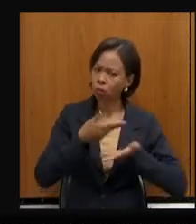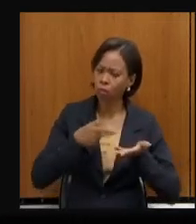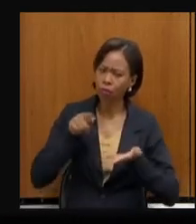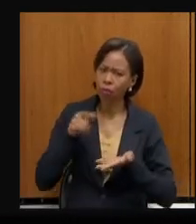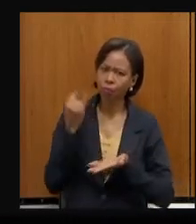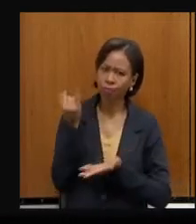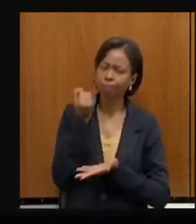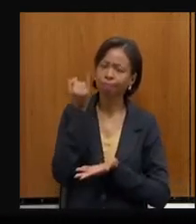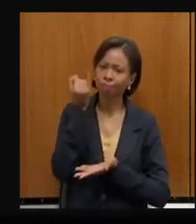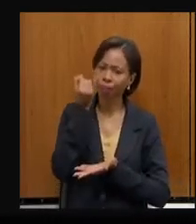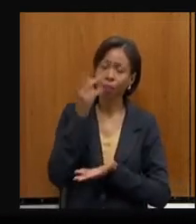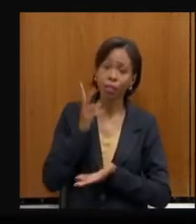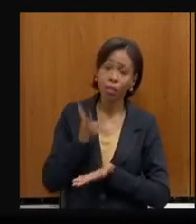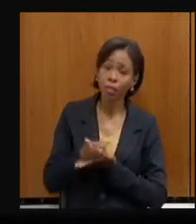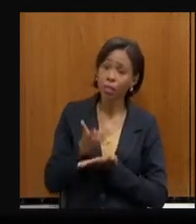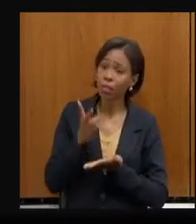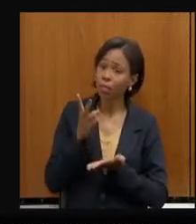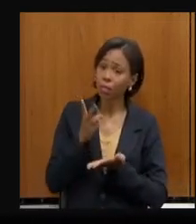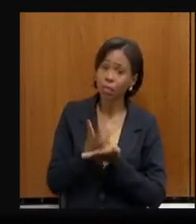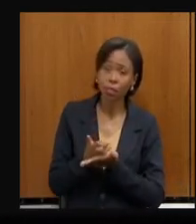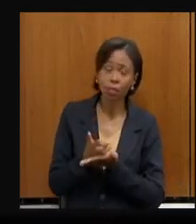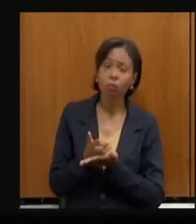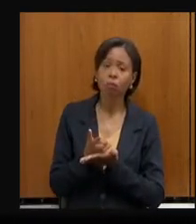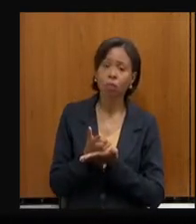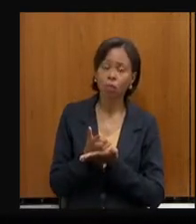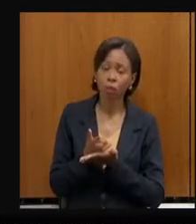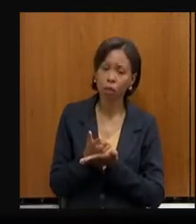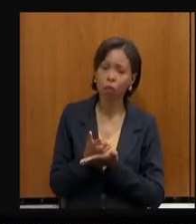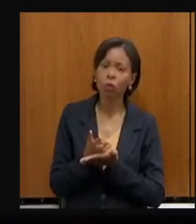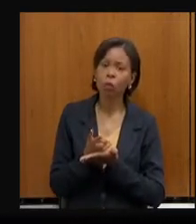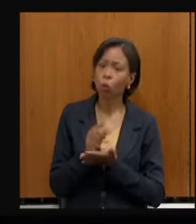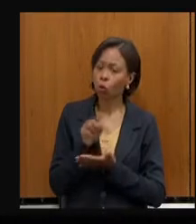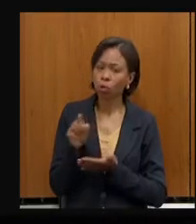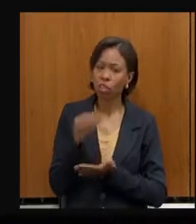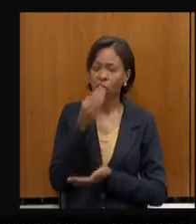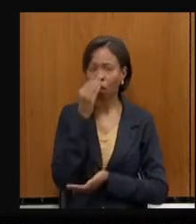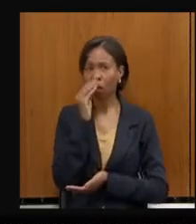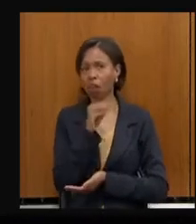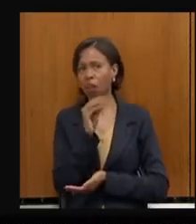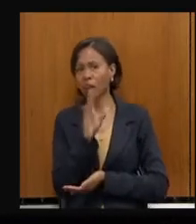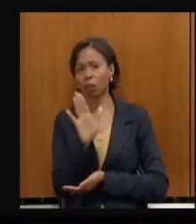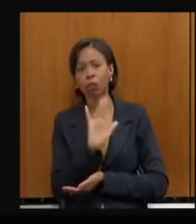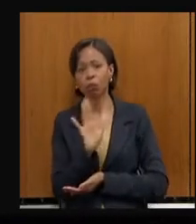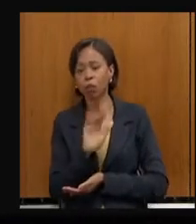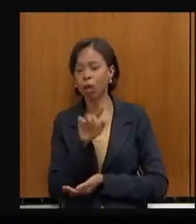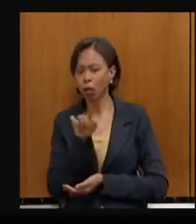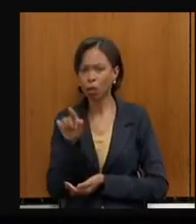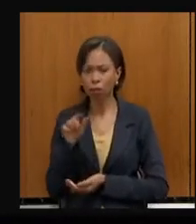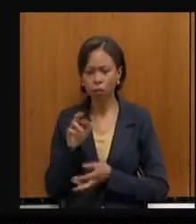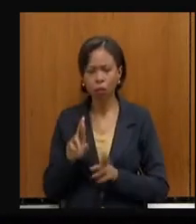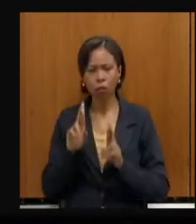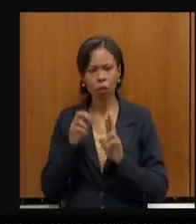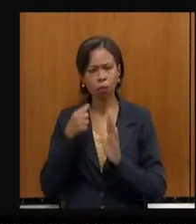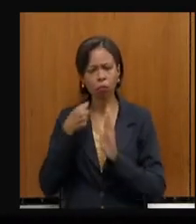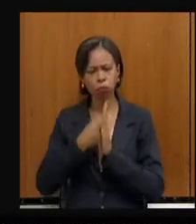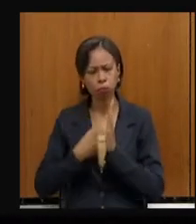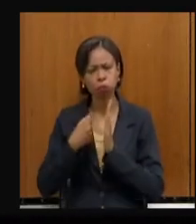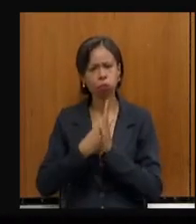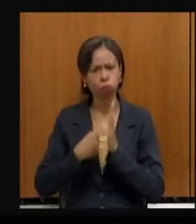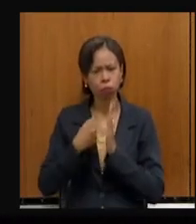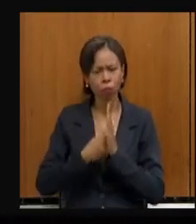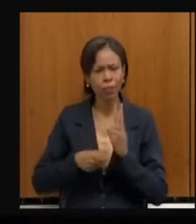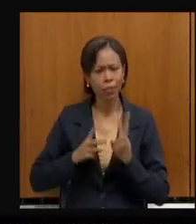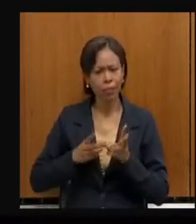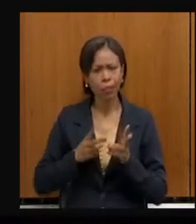deixaram de lembrar desde o crime da Vale que atingiu nosso povo equestre recurso tem